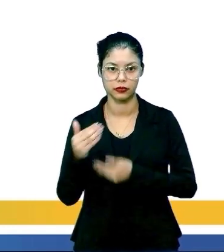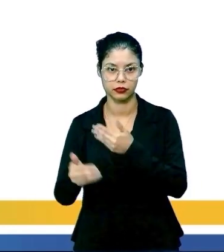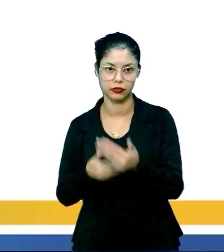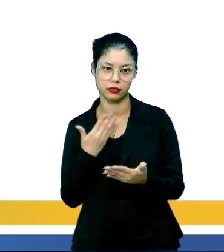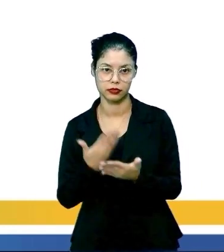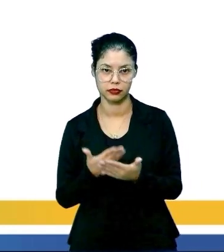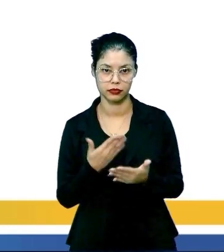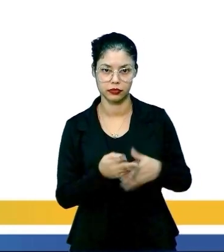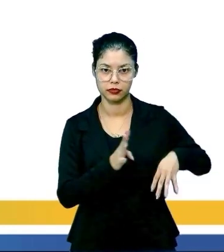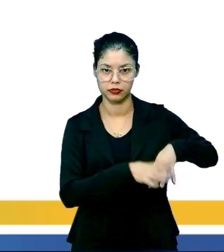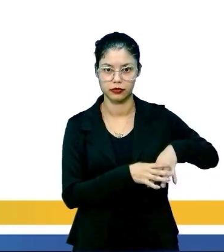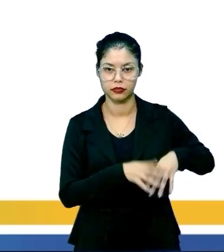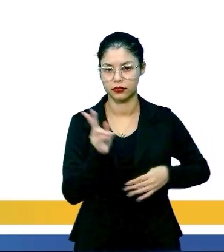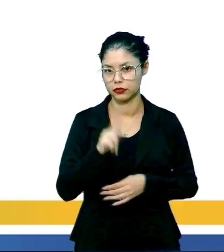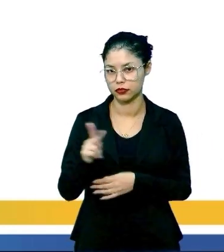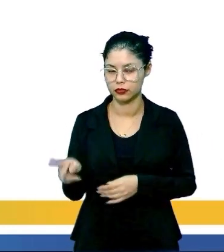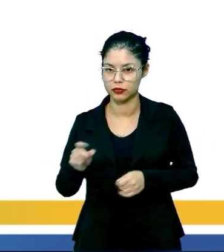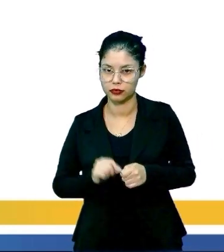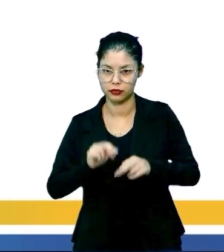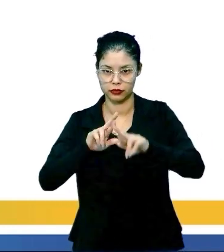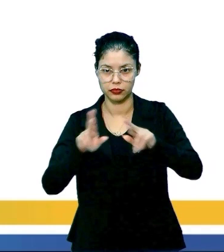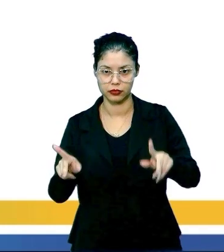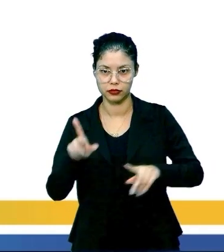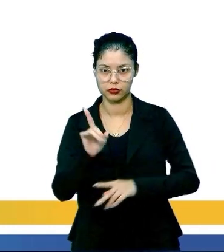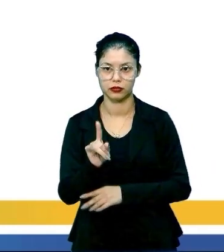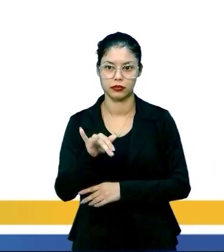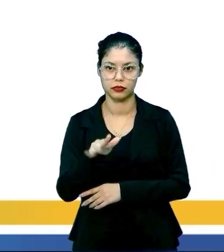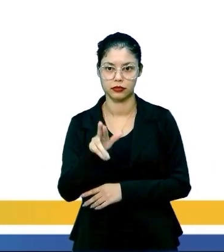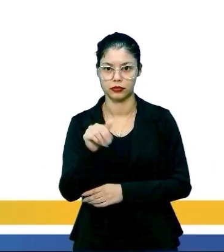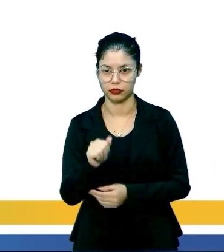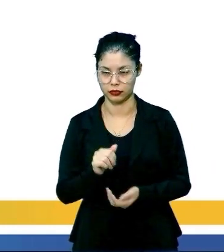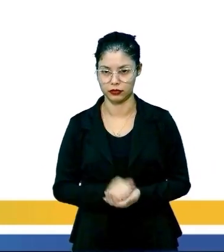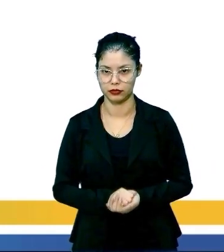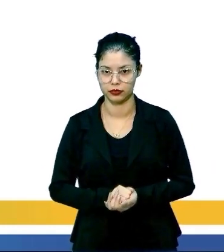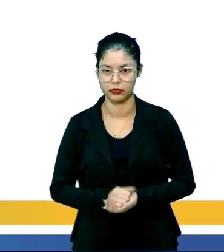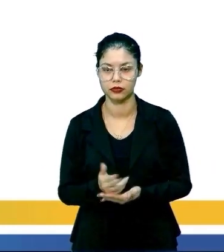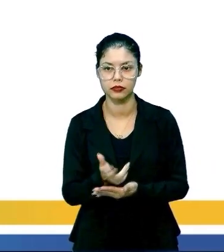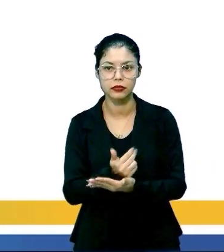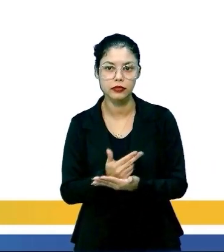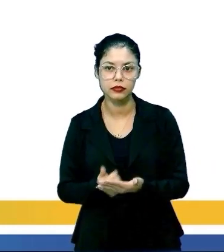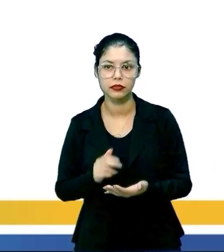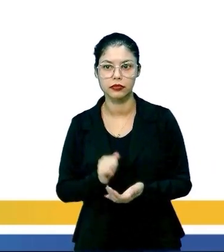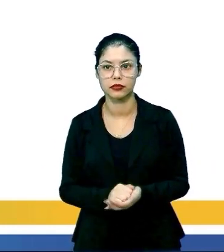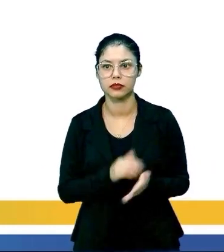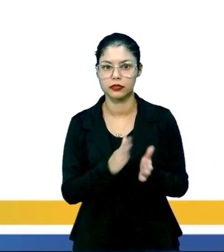Durante a aula de matemática, o professor fez o